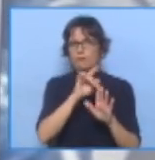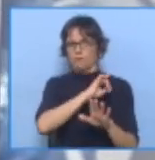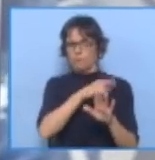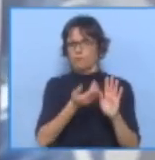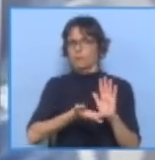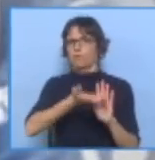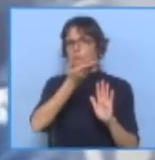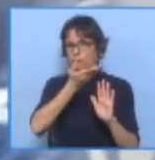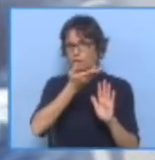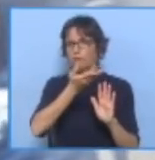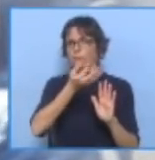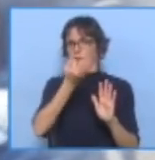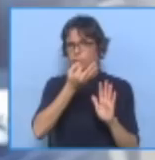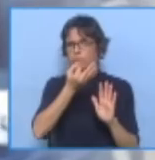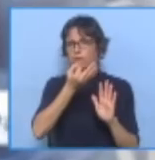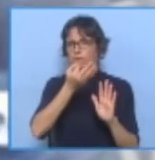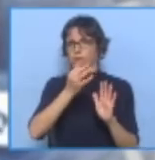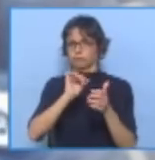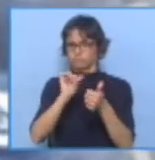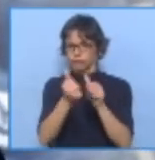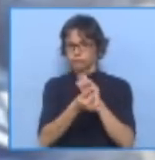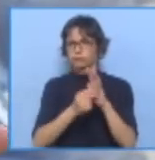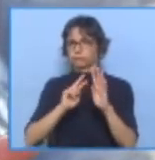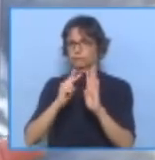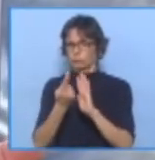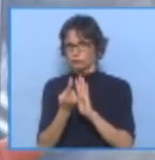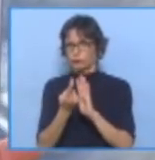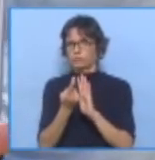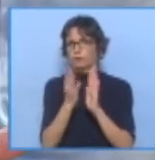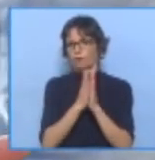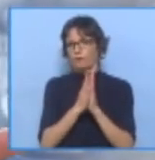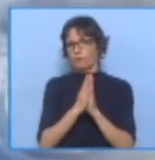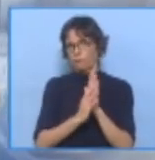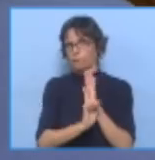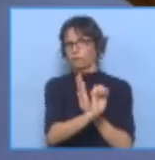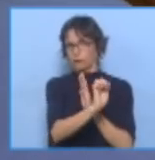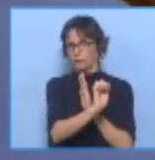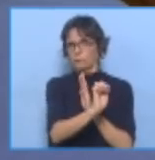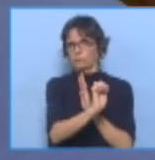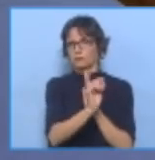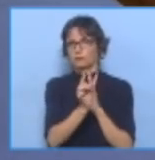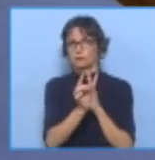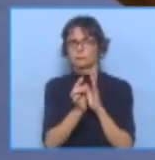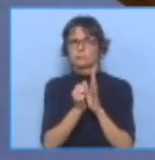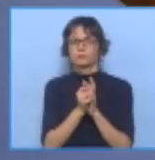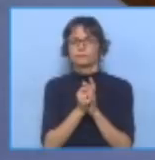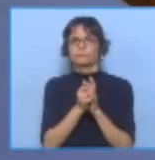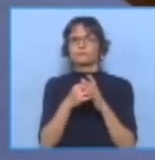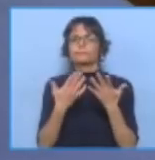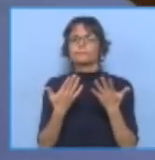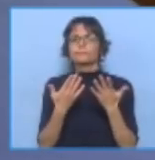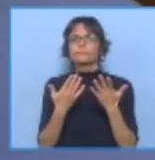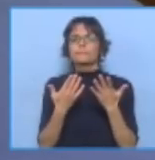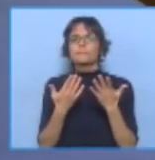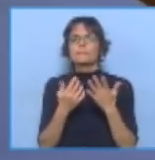muito determinante sobre a relação com os não crentes da sua fé, com os outros que muitas vezes são considerados